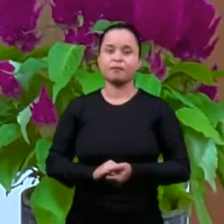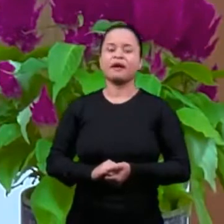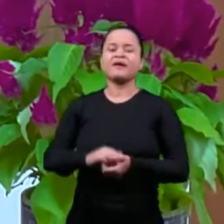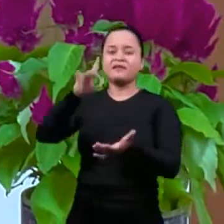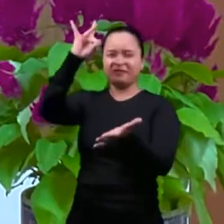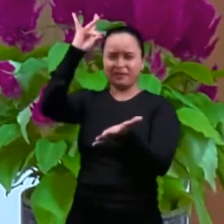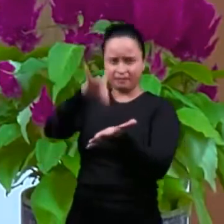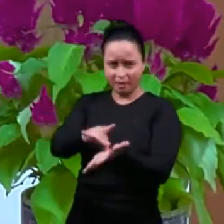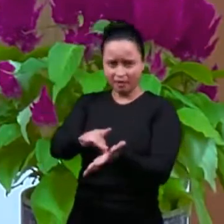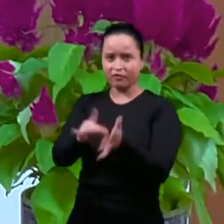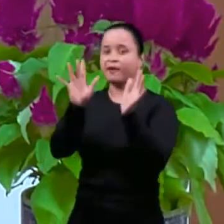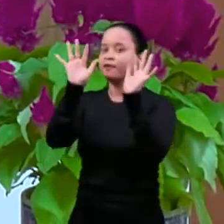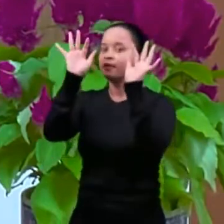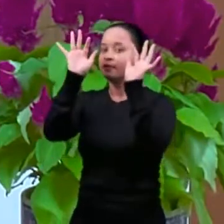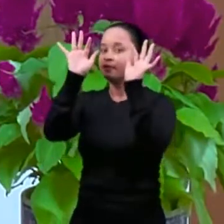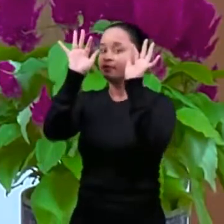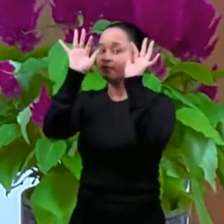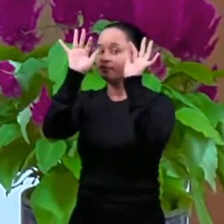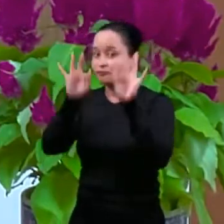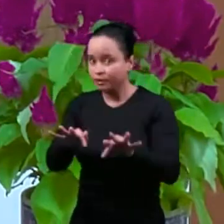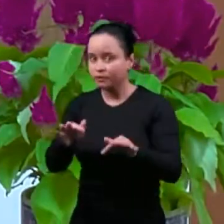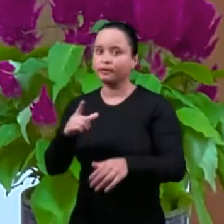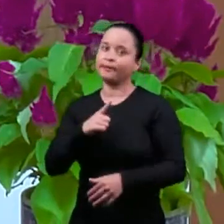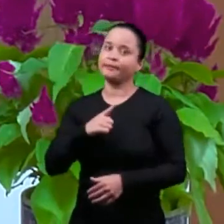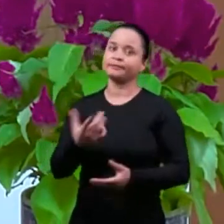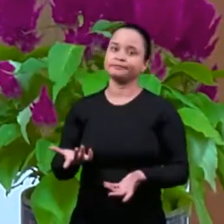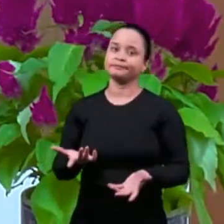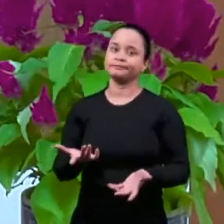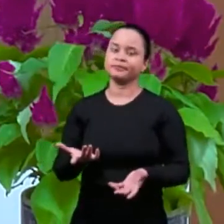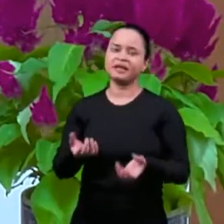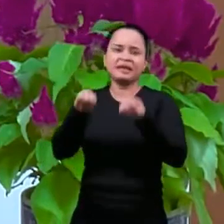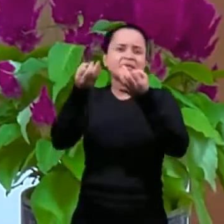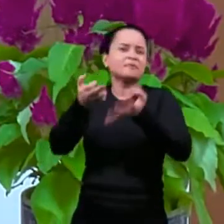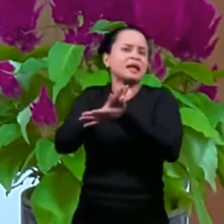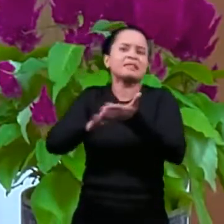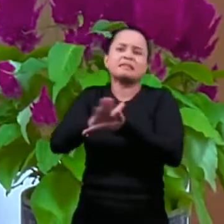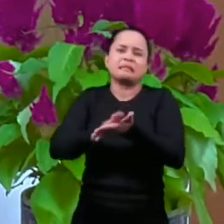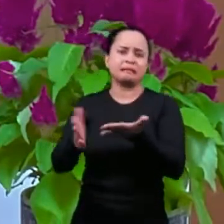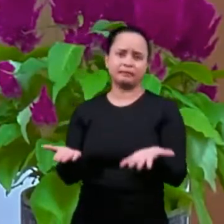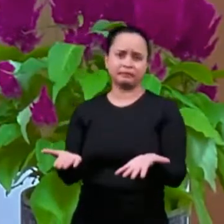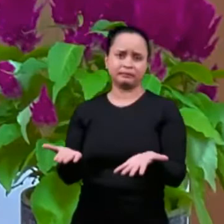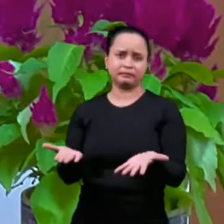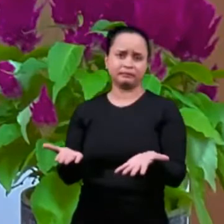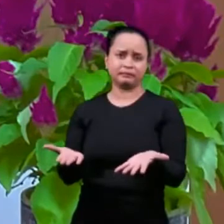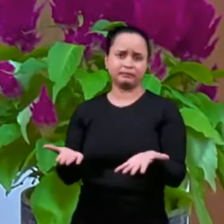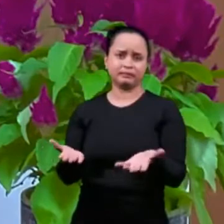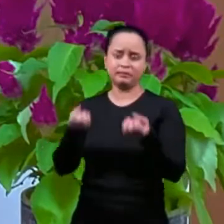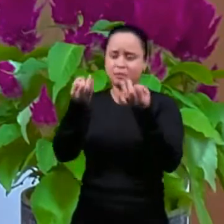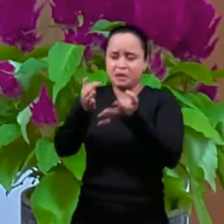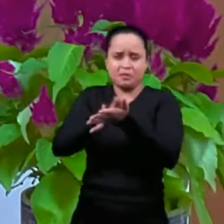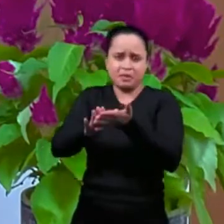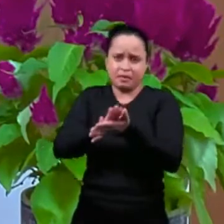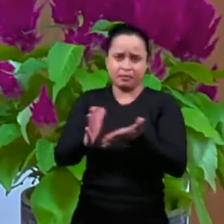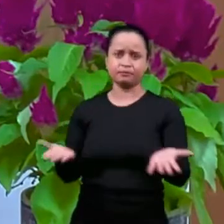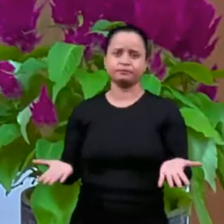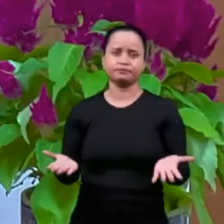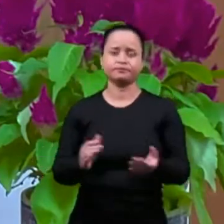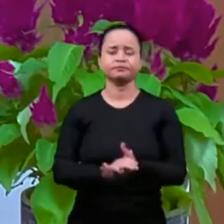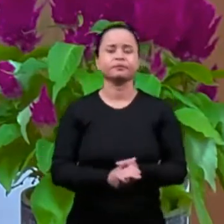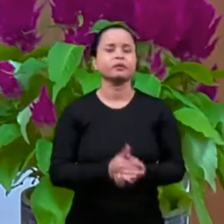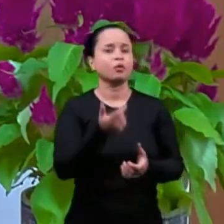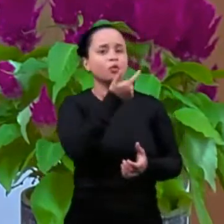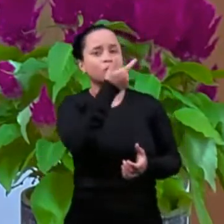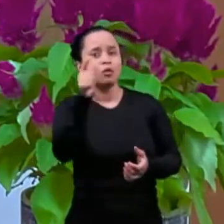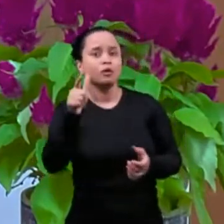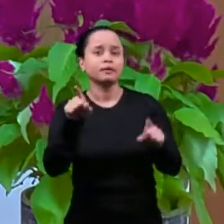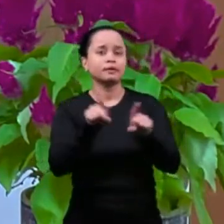Então, uma verdade que não explicava nada, era finita. E havia outra também, a dos,